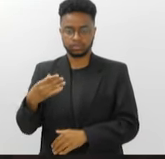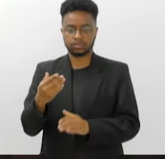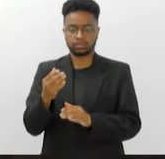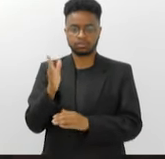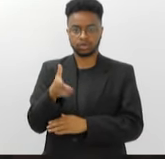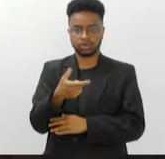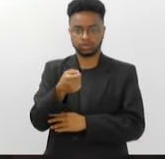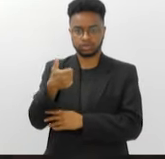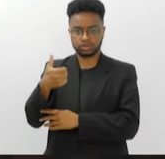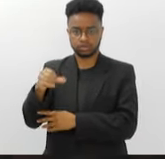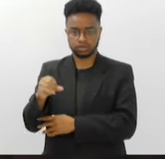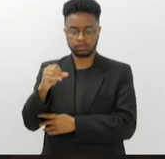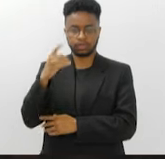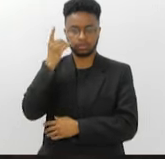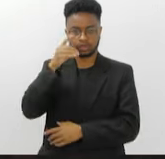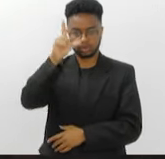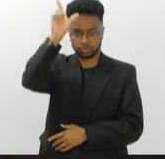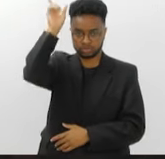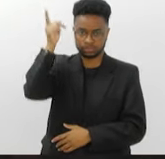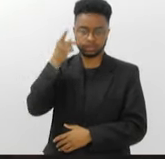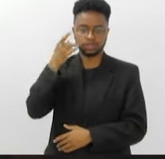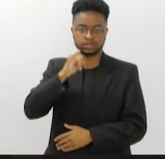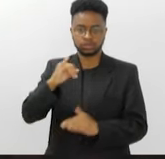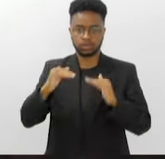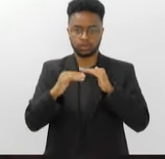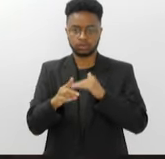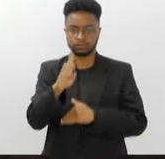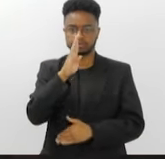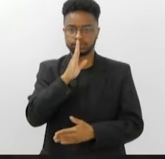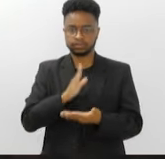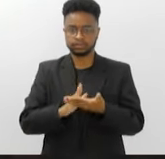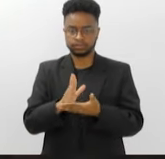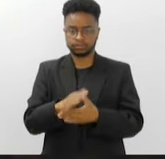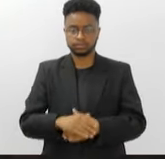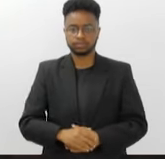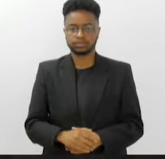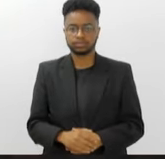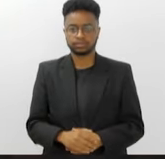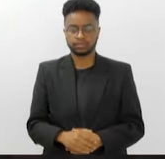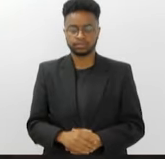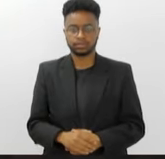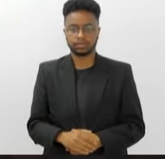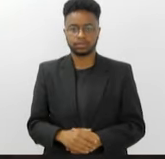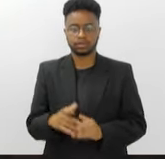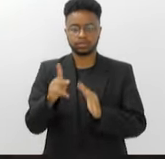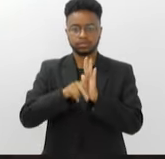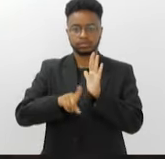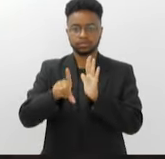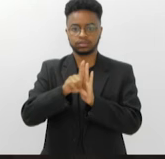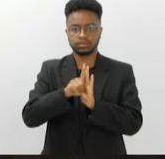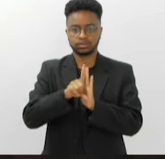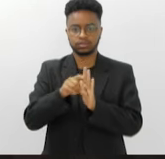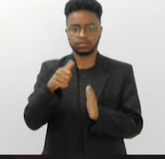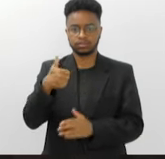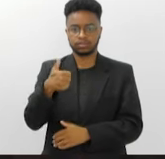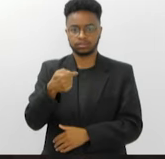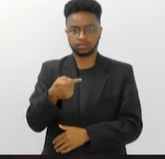1.794/19, deputado Luiz Paulo. Senhores que aprovam, manifestam como estão, aprovado. Projeto de lei número